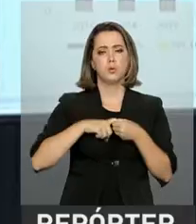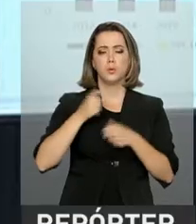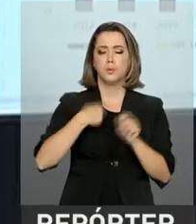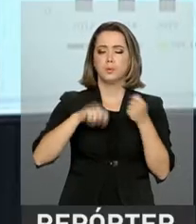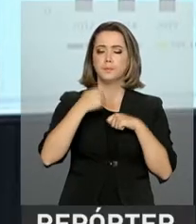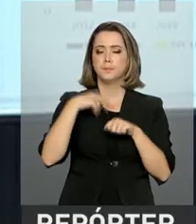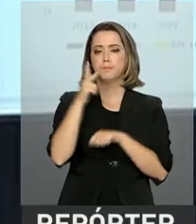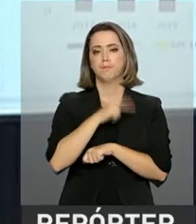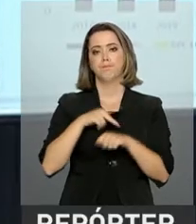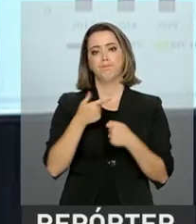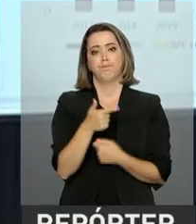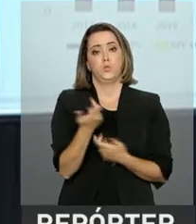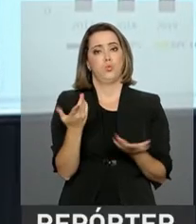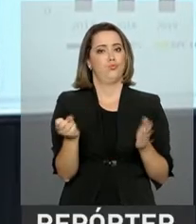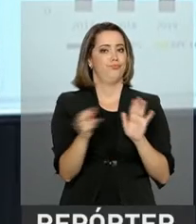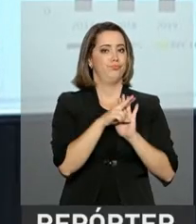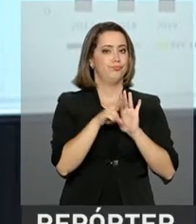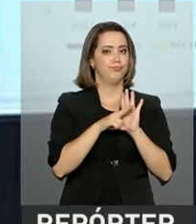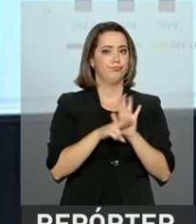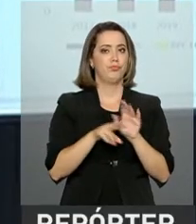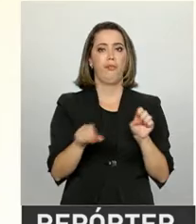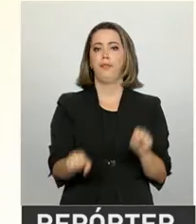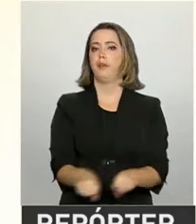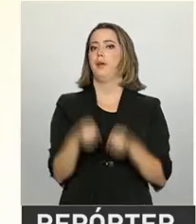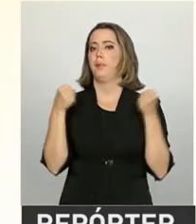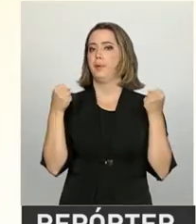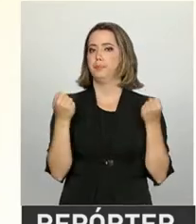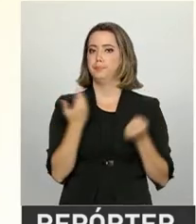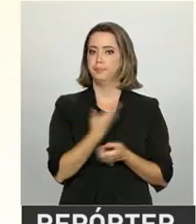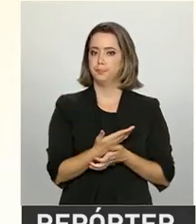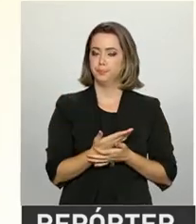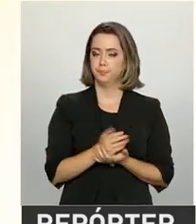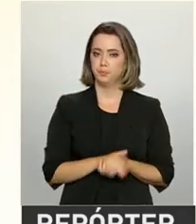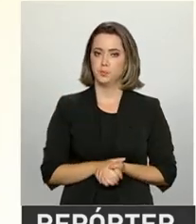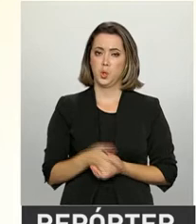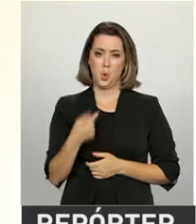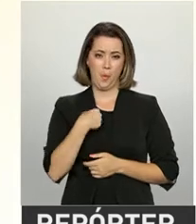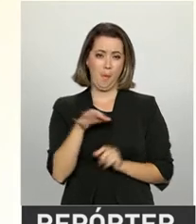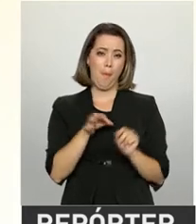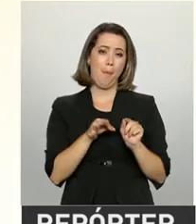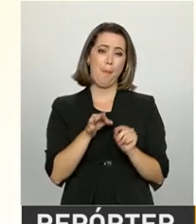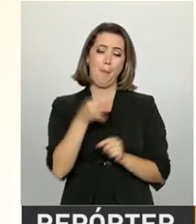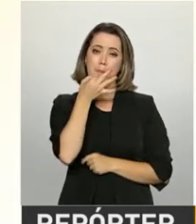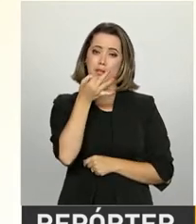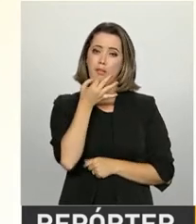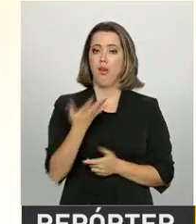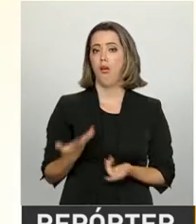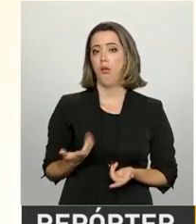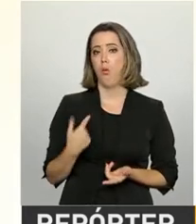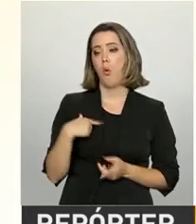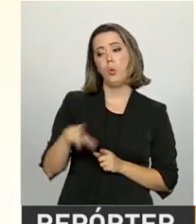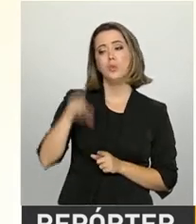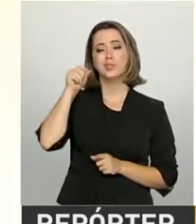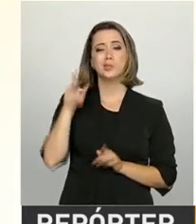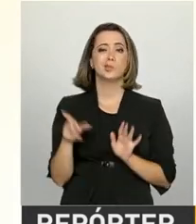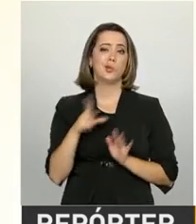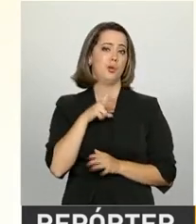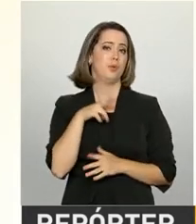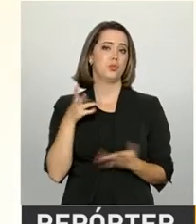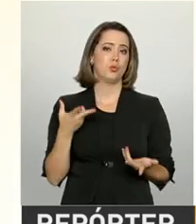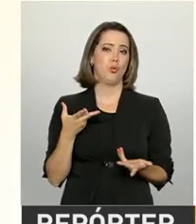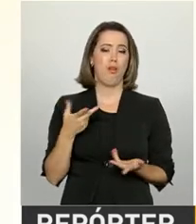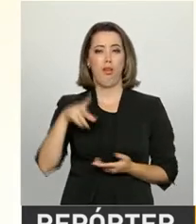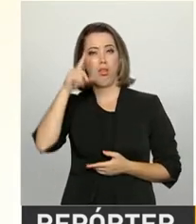que sem ela ficará insustentável não é uma questão de opinião ou de preferência seja